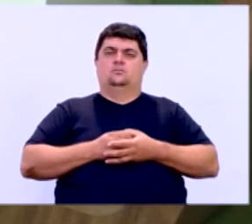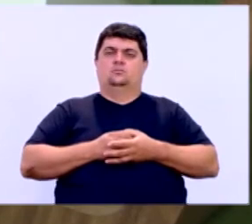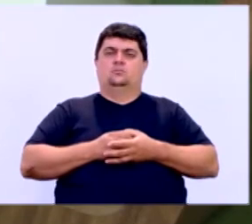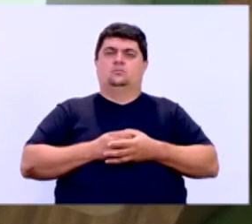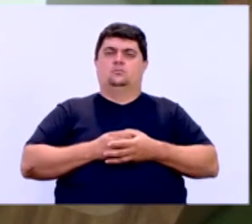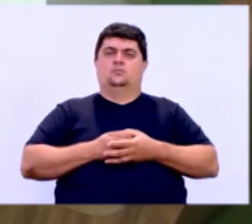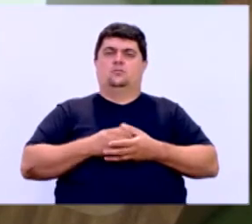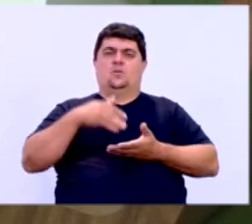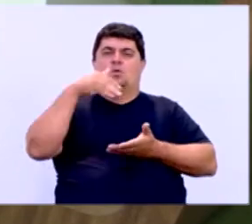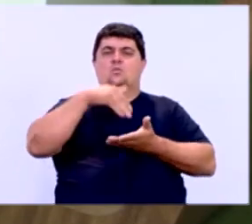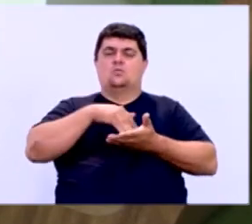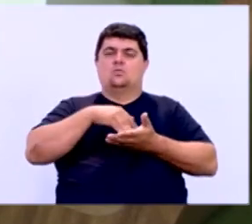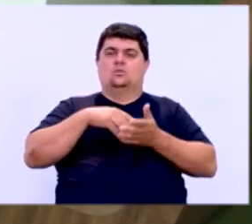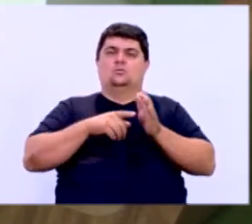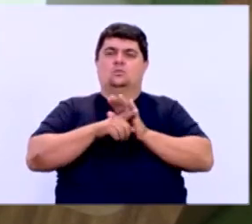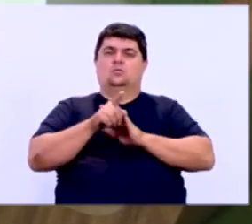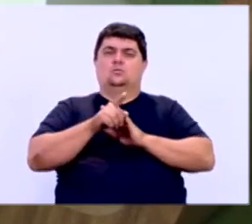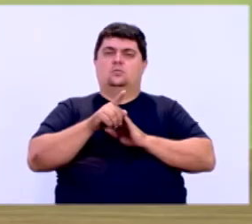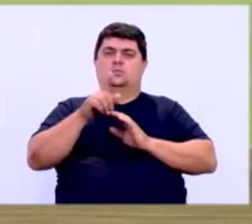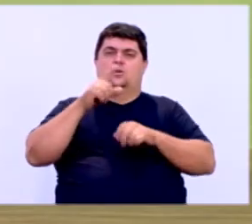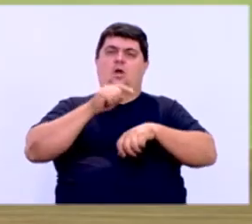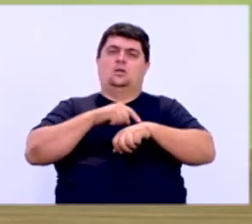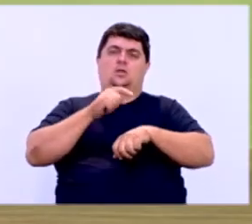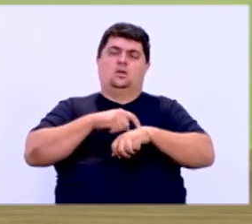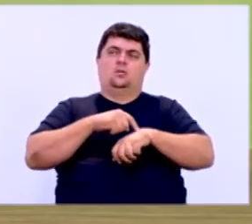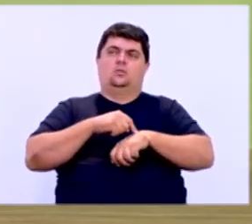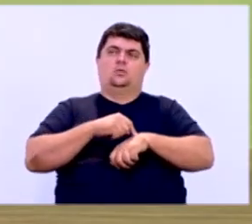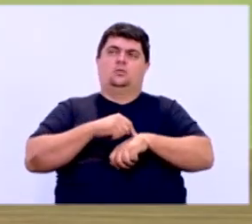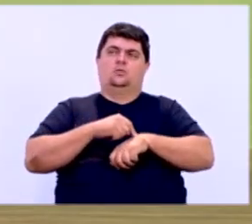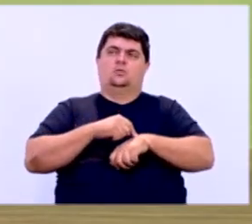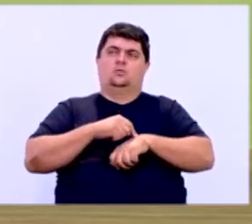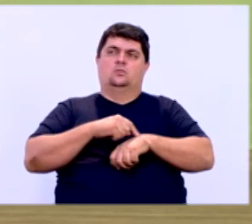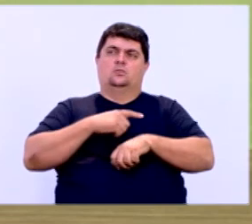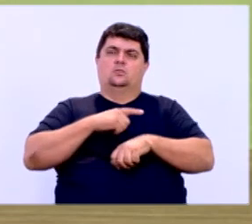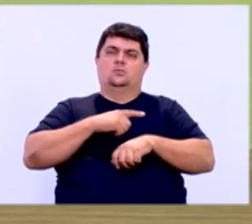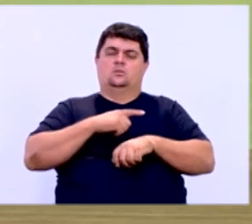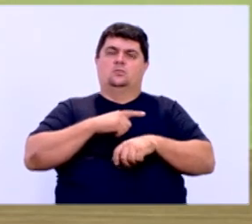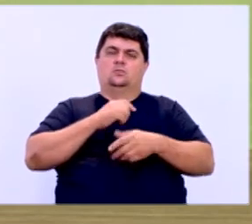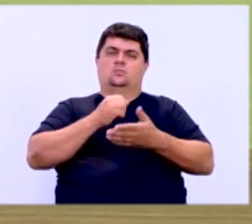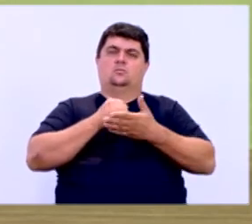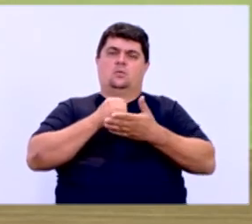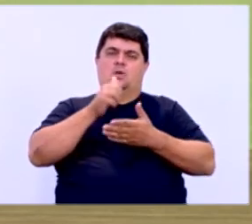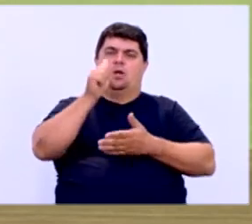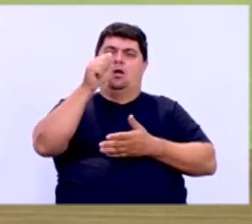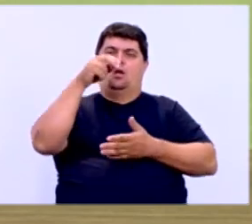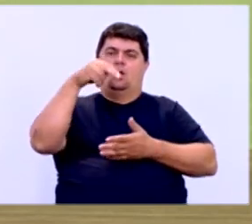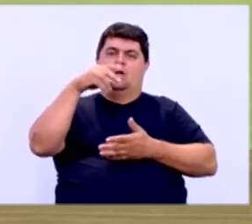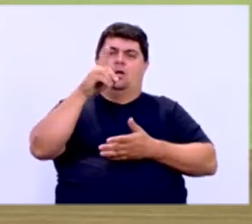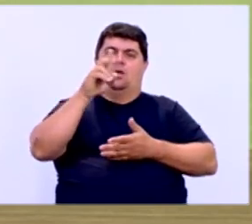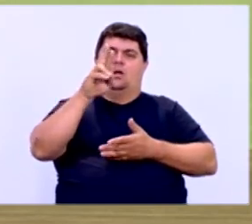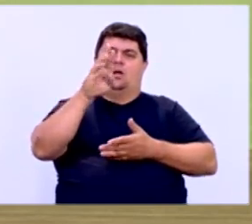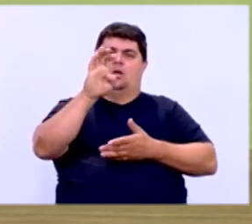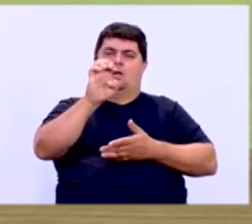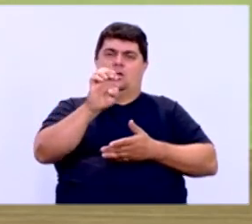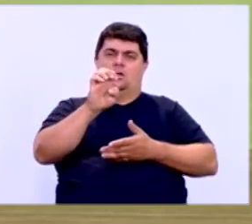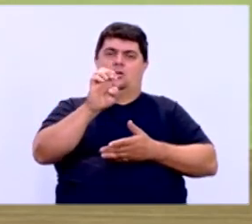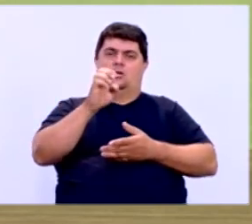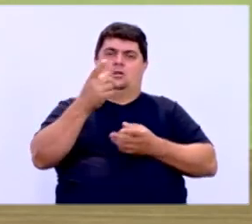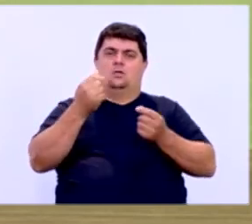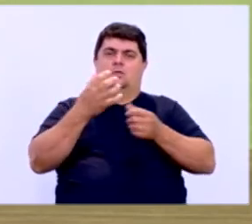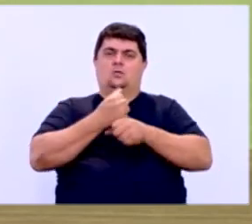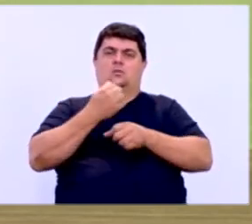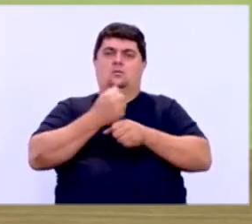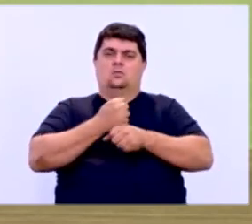A última pergunta que teve foi aquela sobre o tempo, né? E teve a contribuição aqui do André, falando que em termos contábeis,